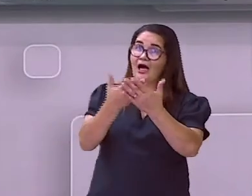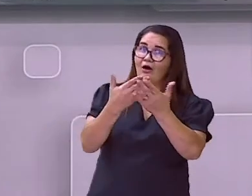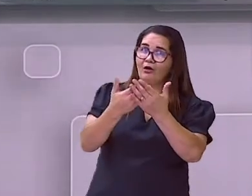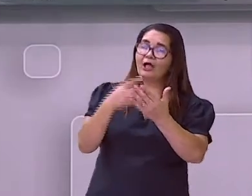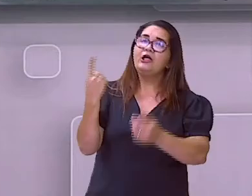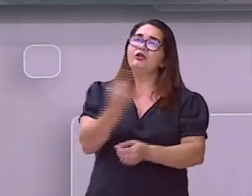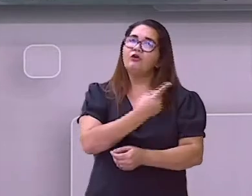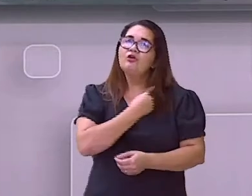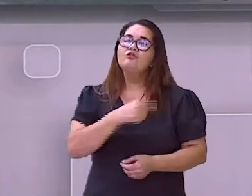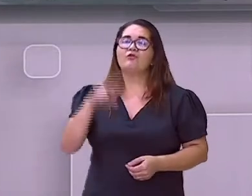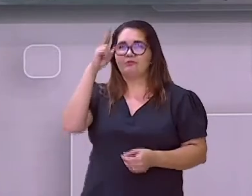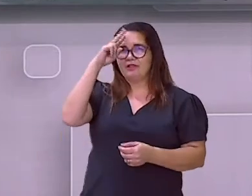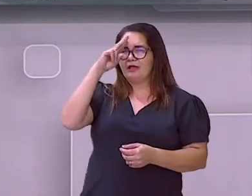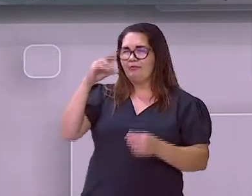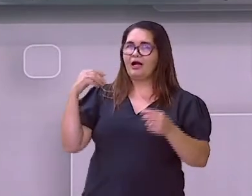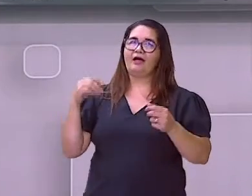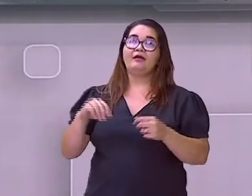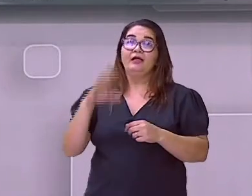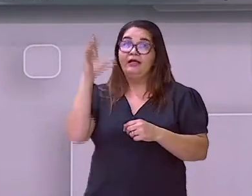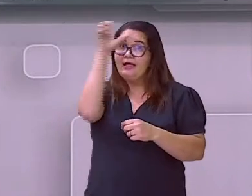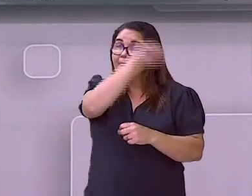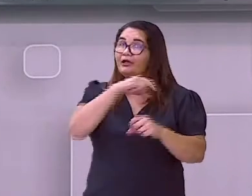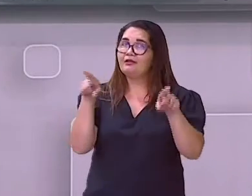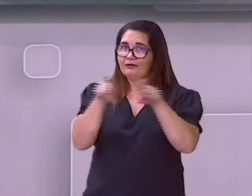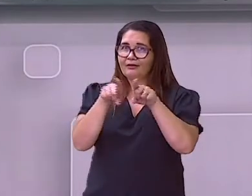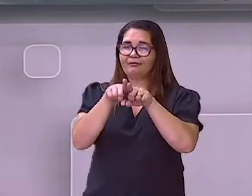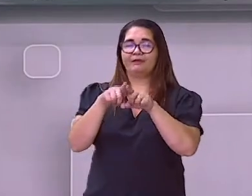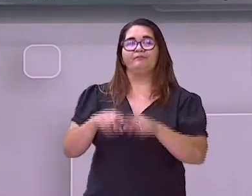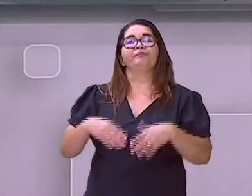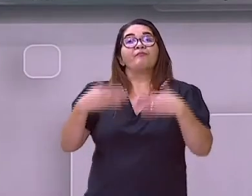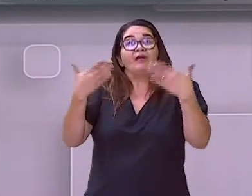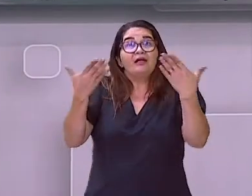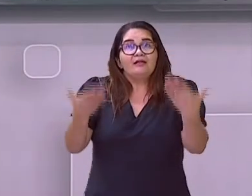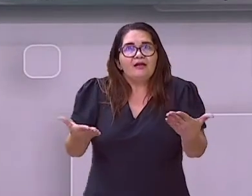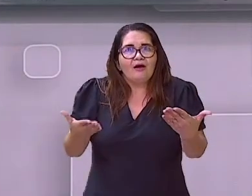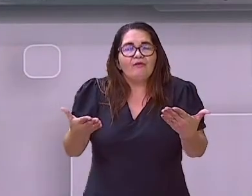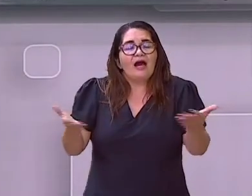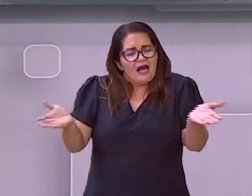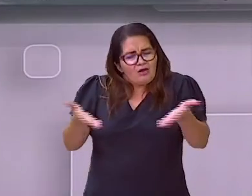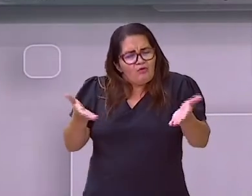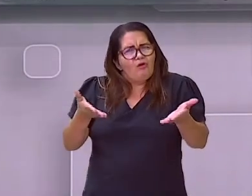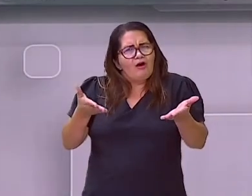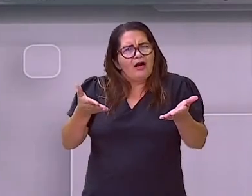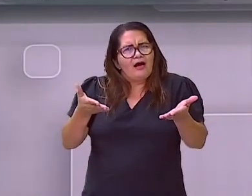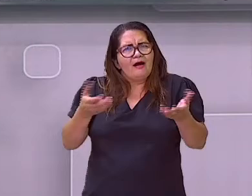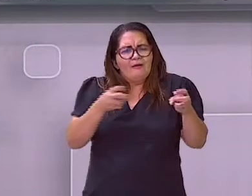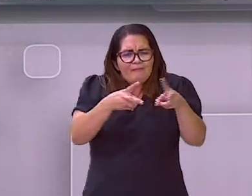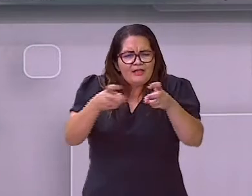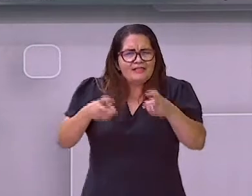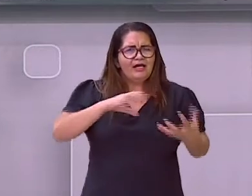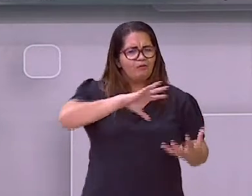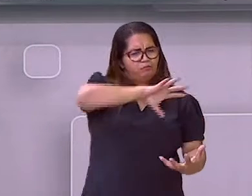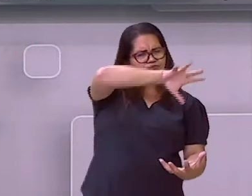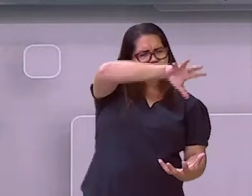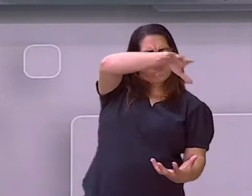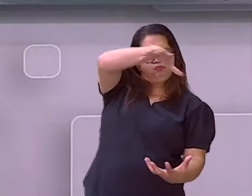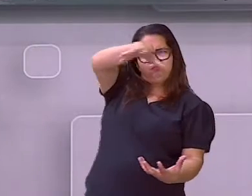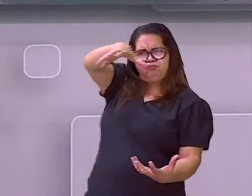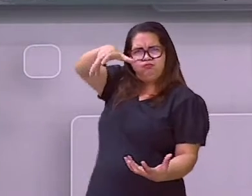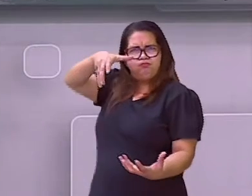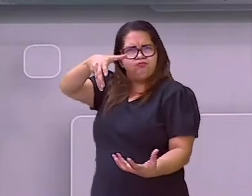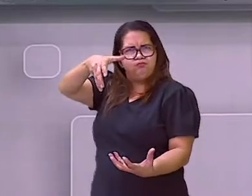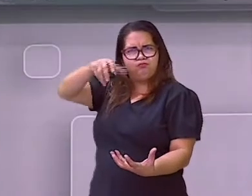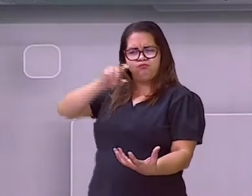Tranquilo? Mas vamos lá. Então, nós temos aqui esse continente grande,